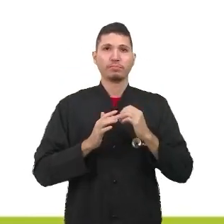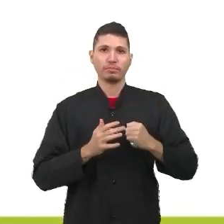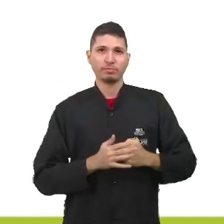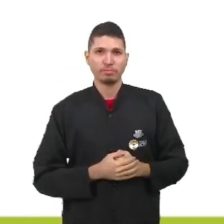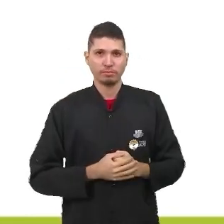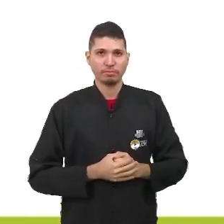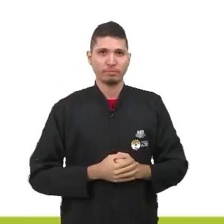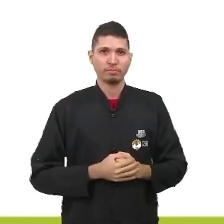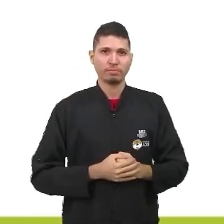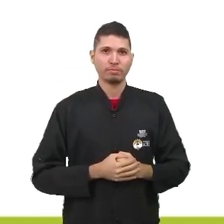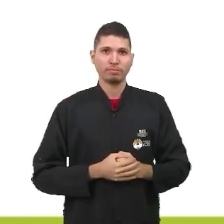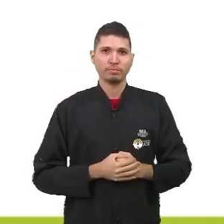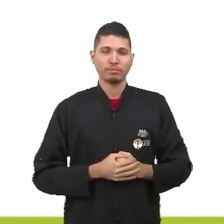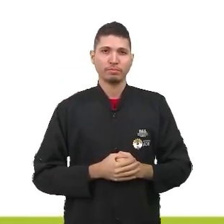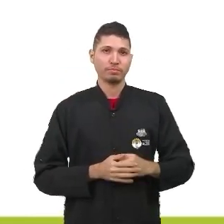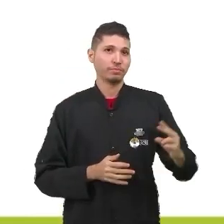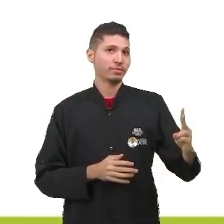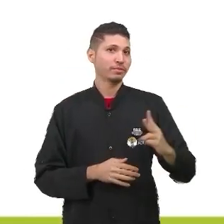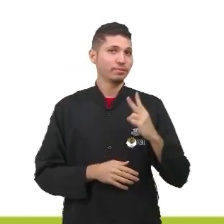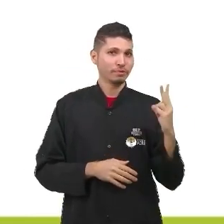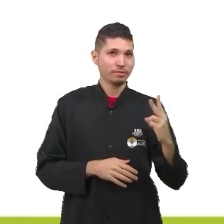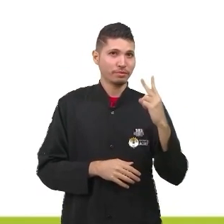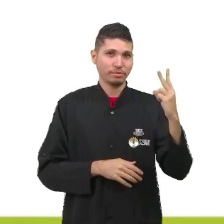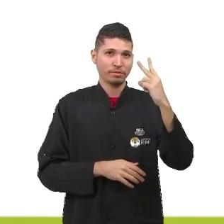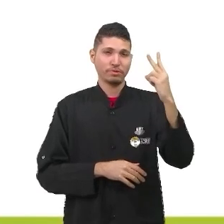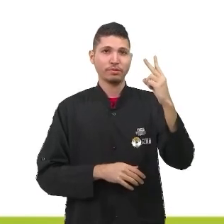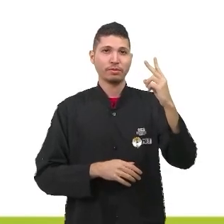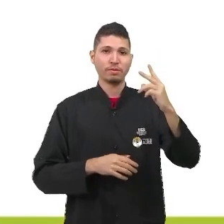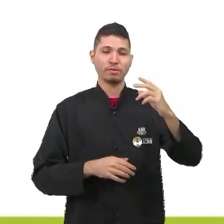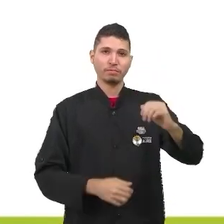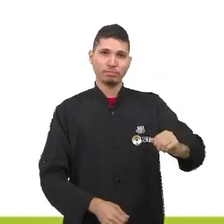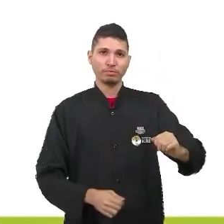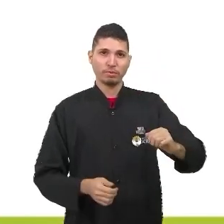verso livre e a valorização da prosa poética.